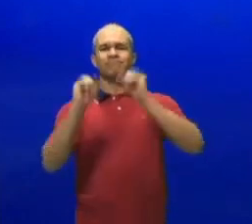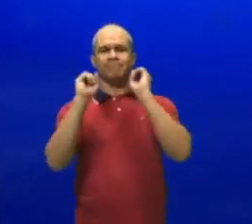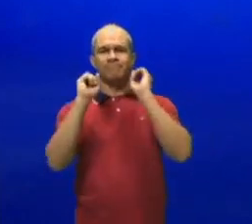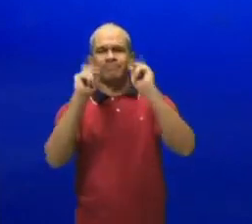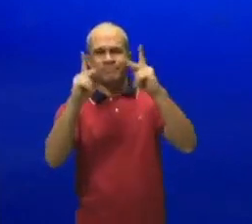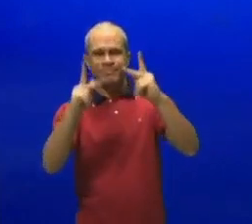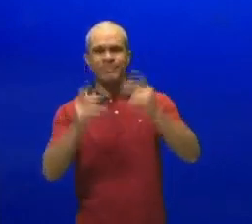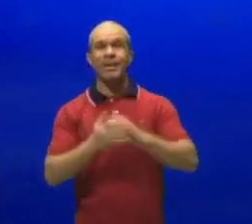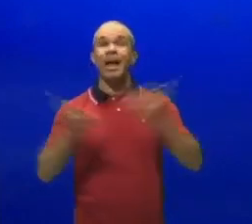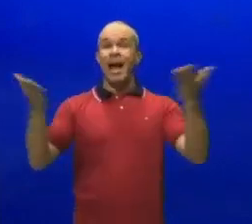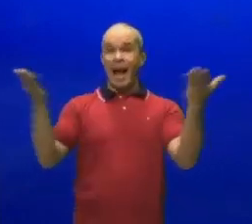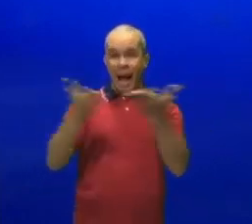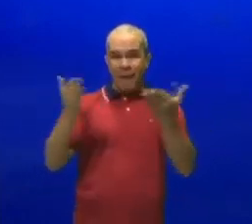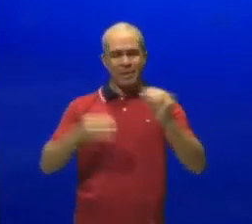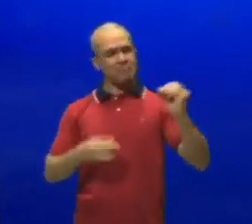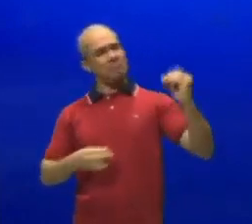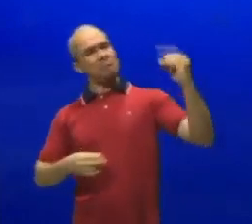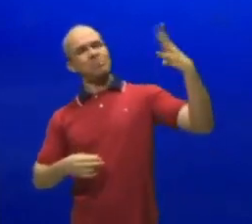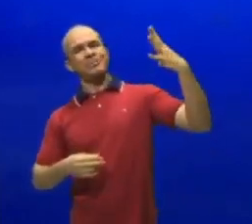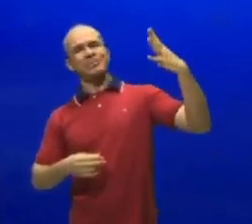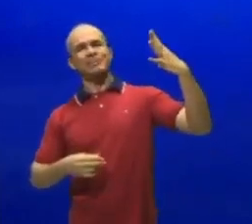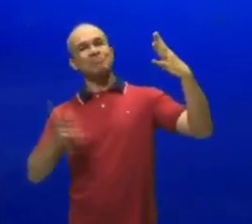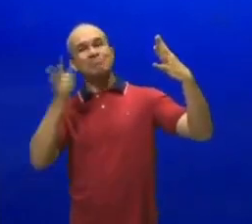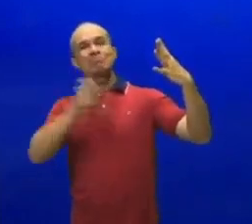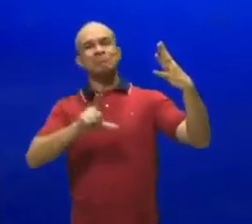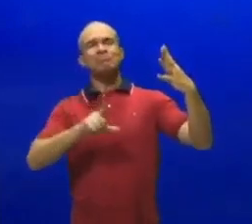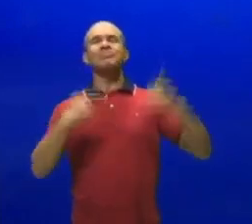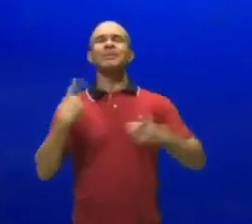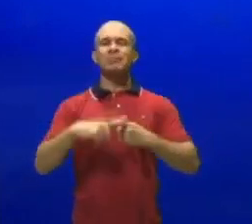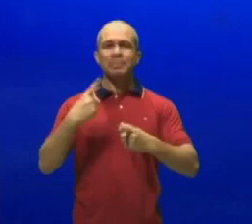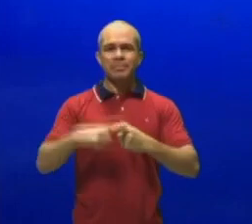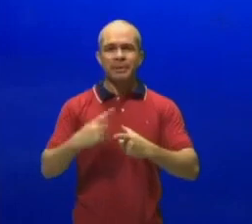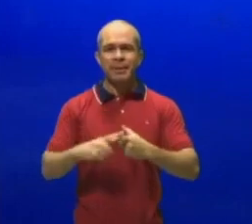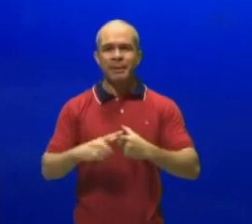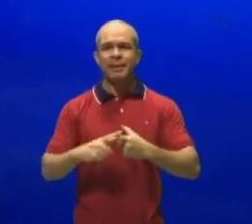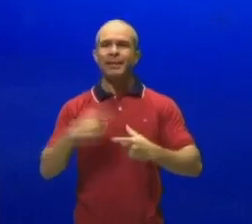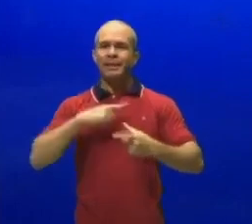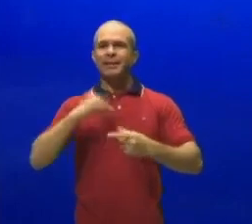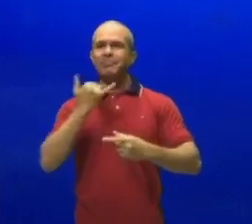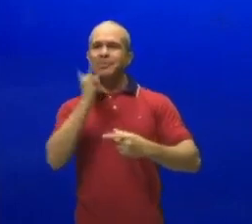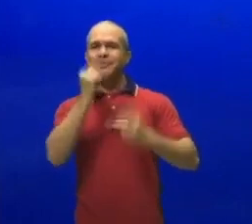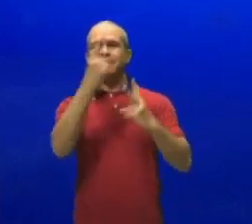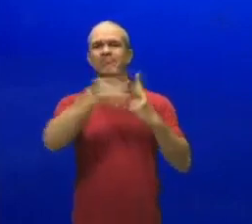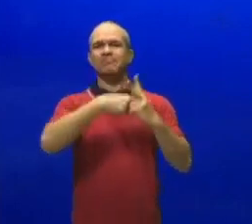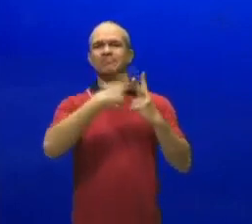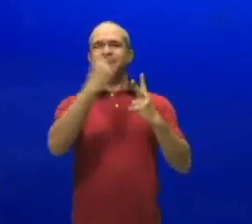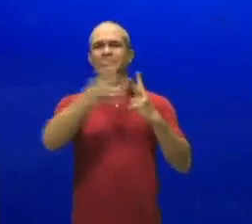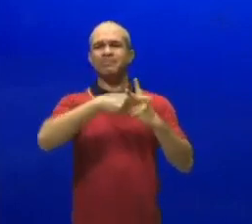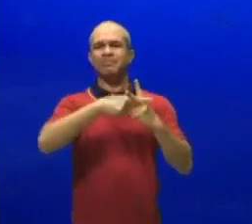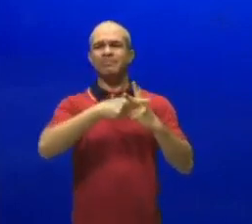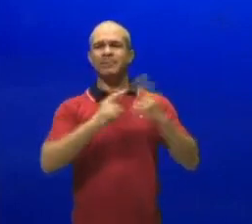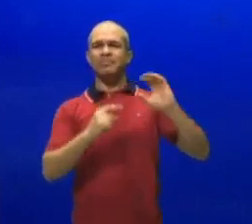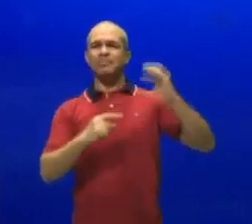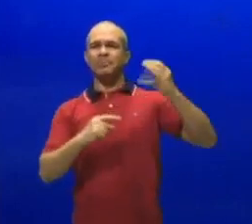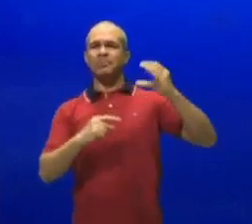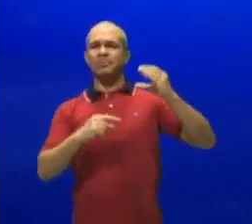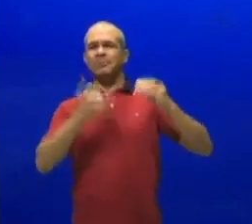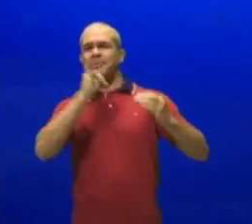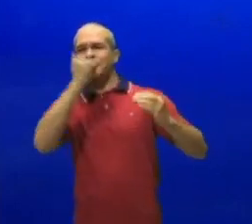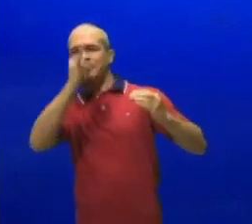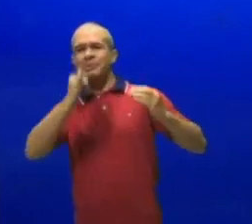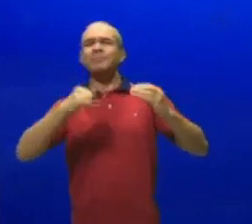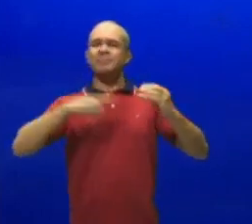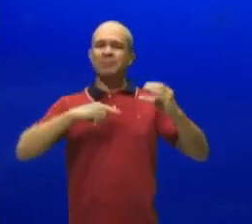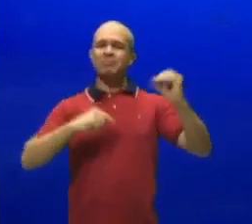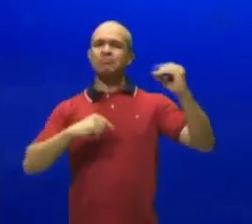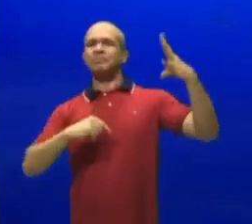Beleza! Agora sim, olha só, a minha lâmpada ligou. Por quê? Porque o meu circuito está fechado, a corrente elétrica está passando por